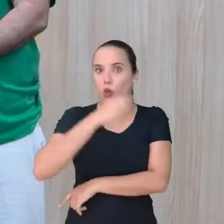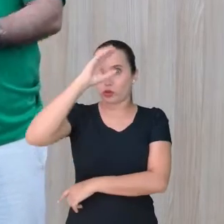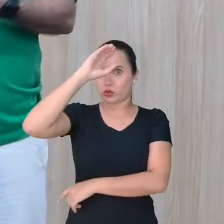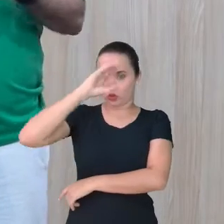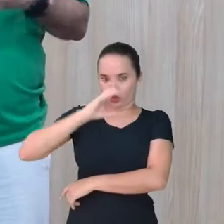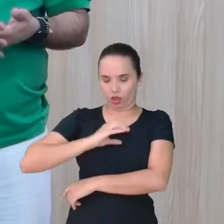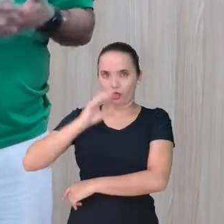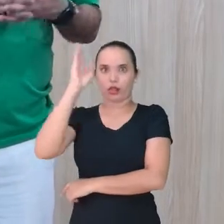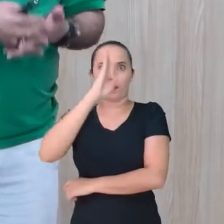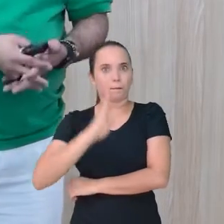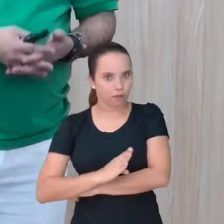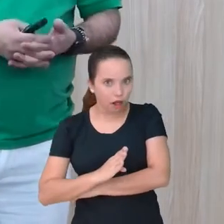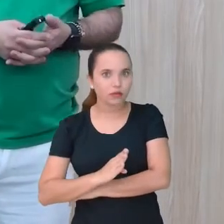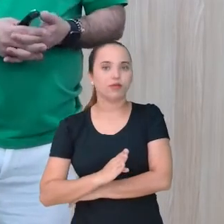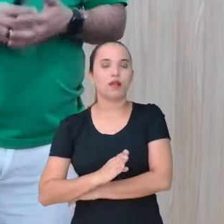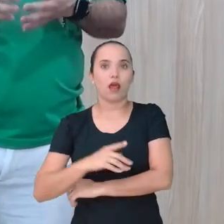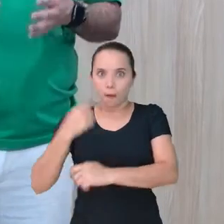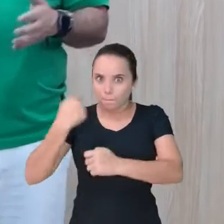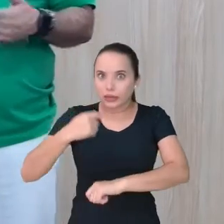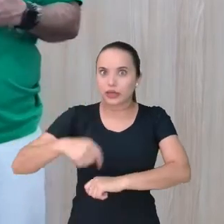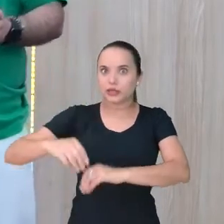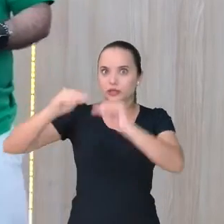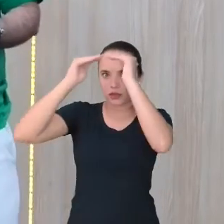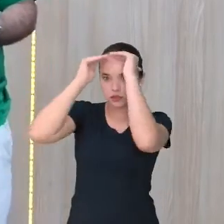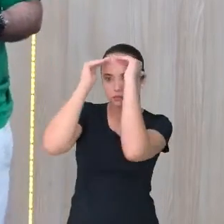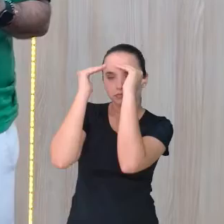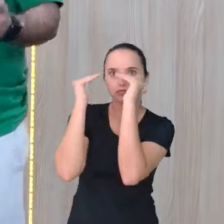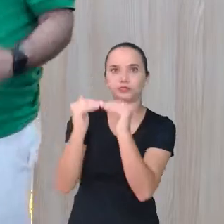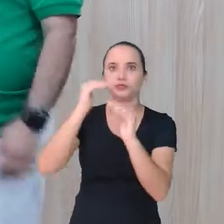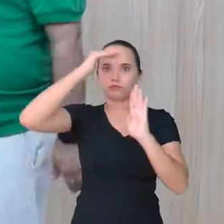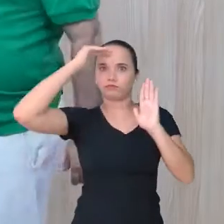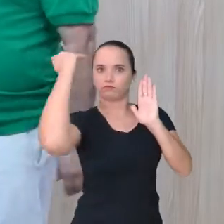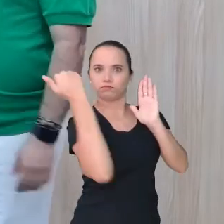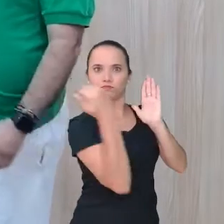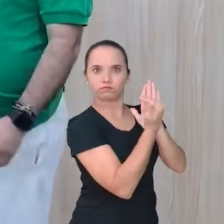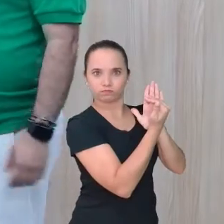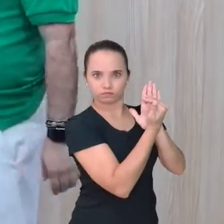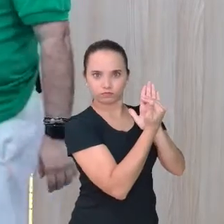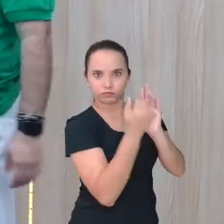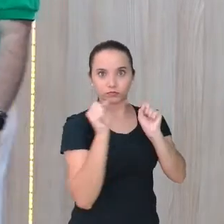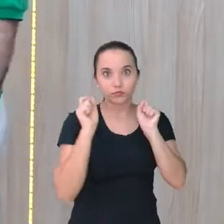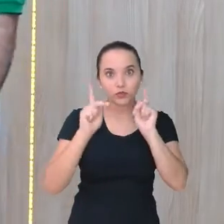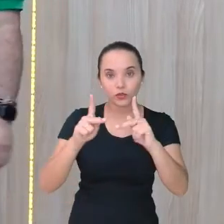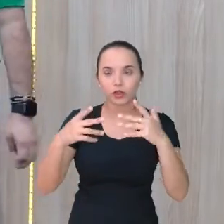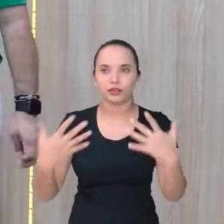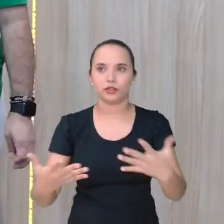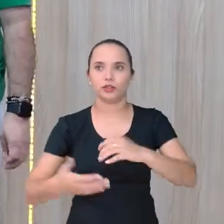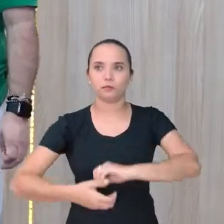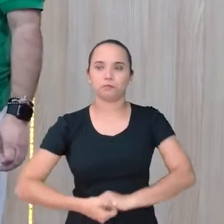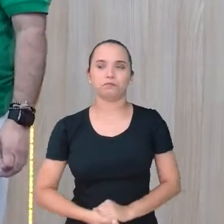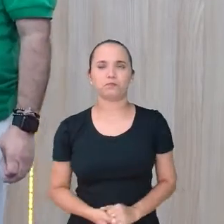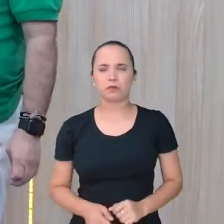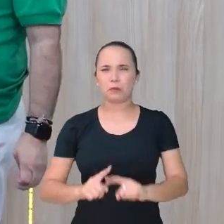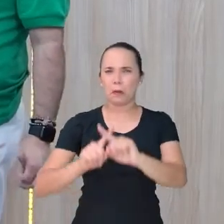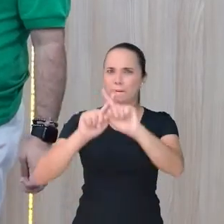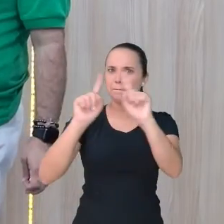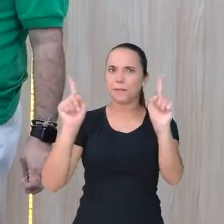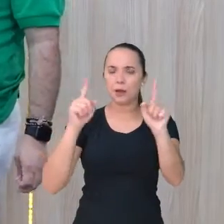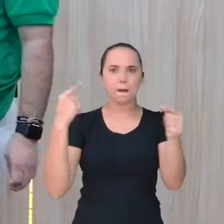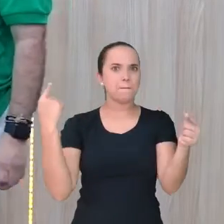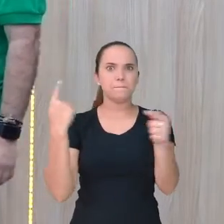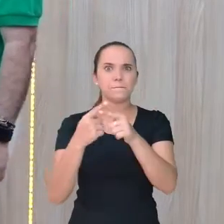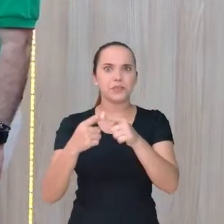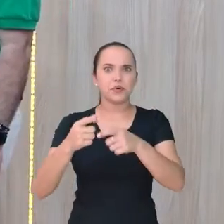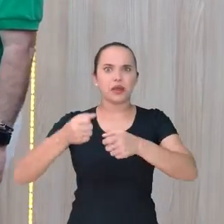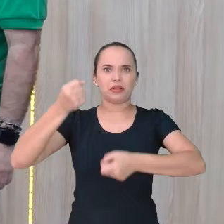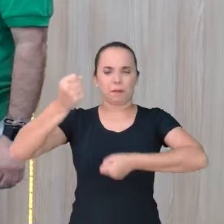brasileiras, temos que obedecer e fazer cumprir, ok? Então vejam, por que a gente está falando isso? É porque